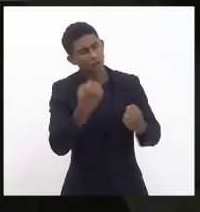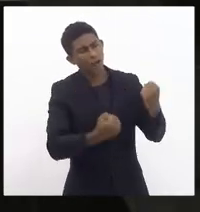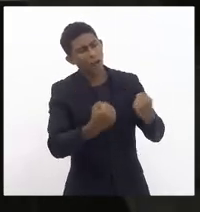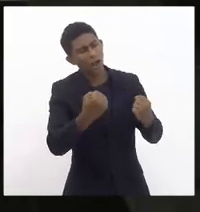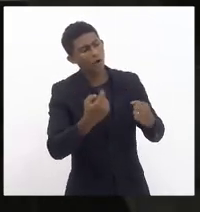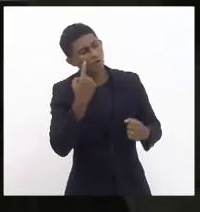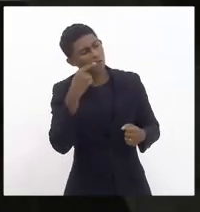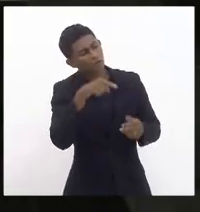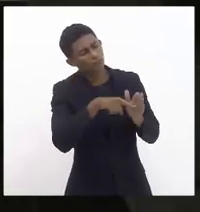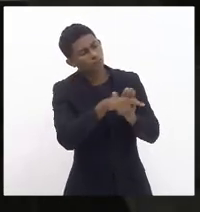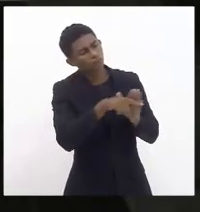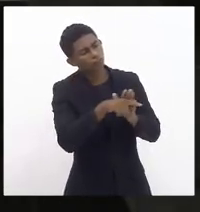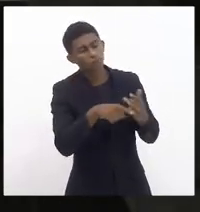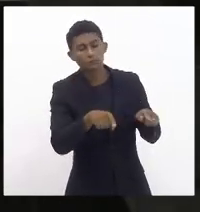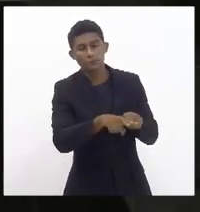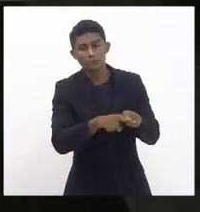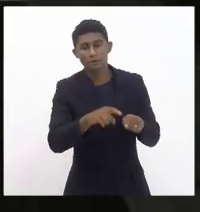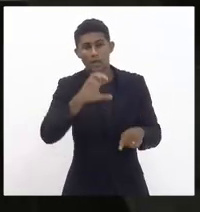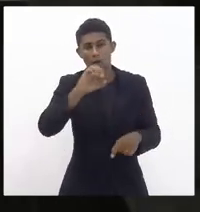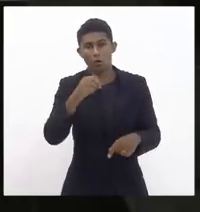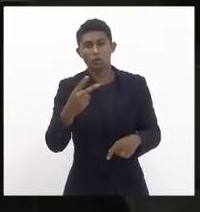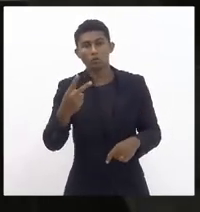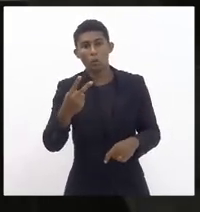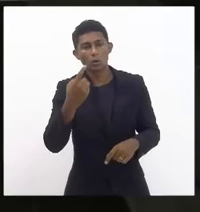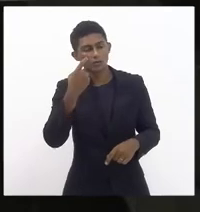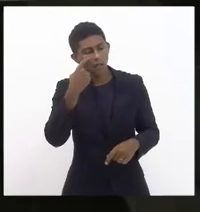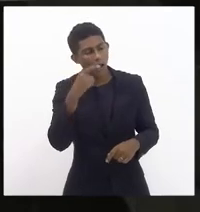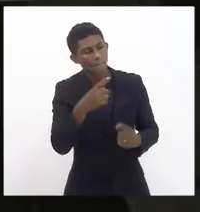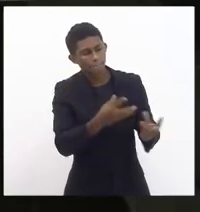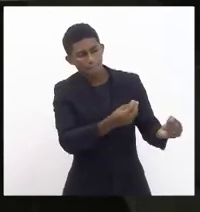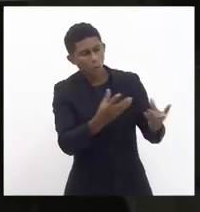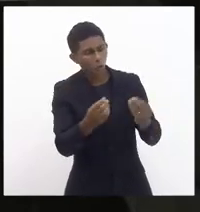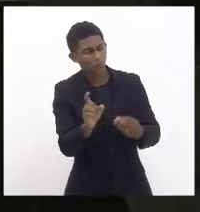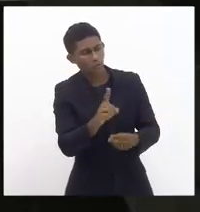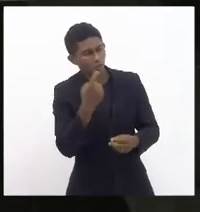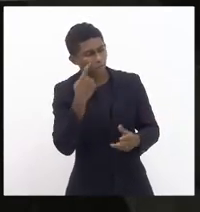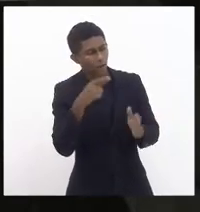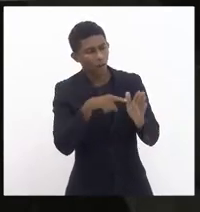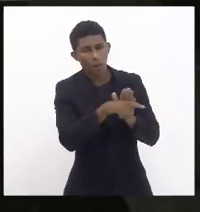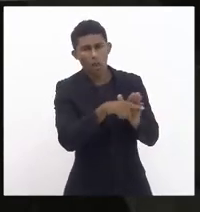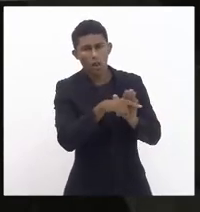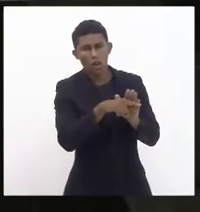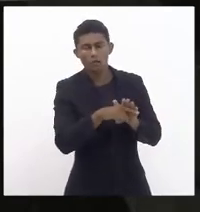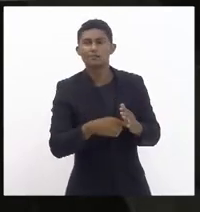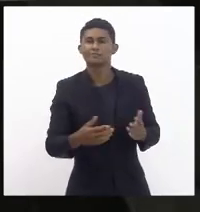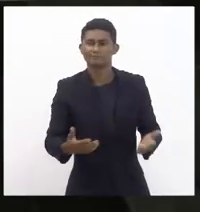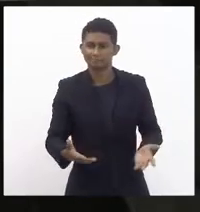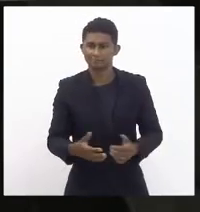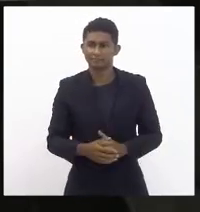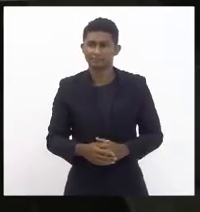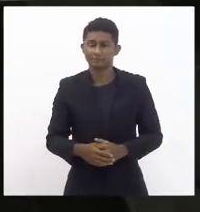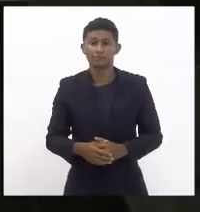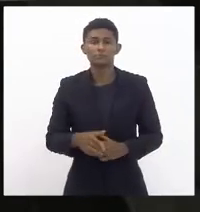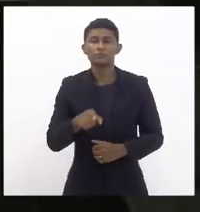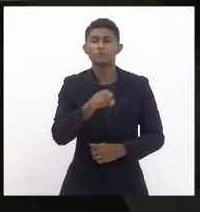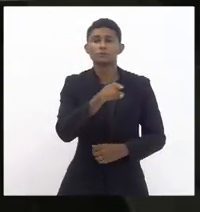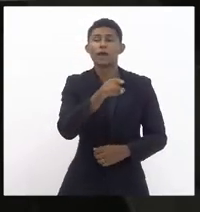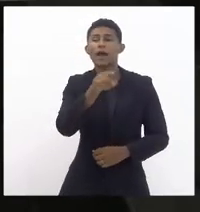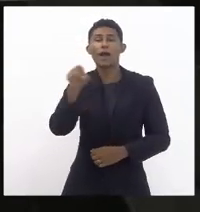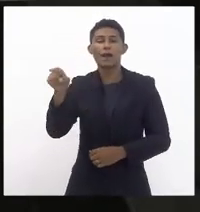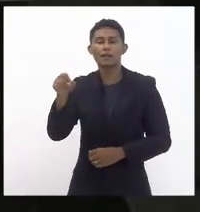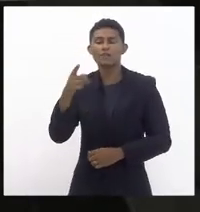emissão de monóxido de carbono e alegação básica fica que é impossível